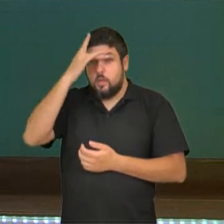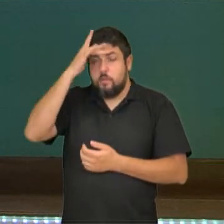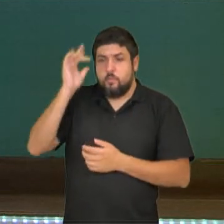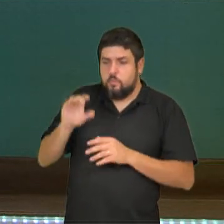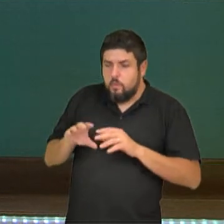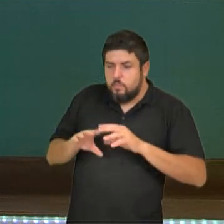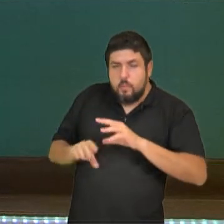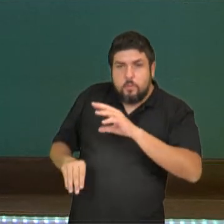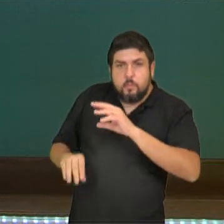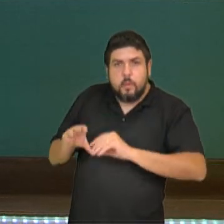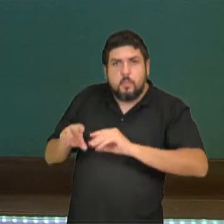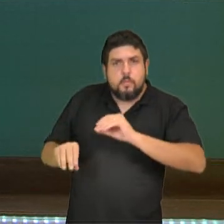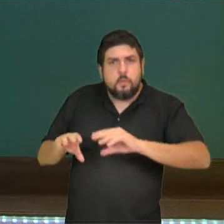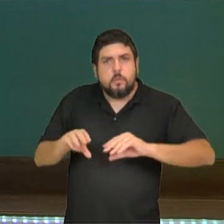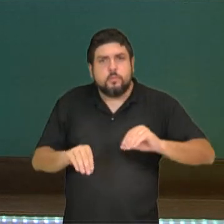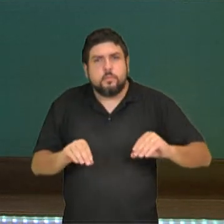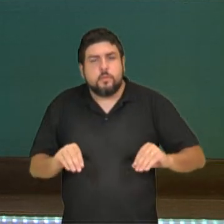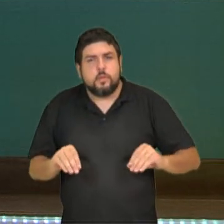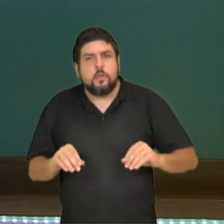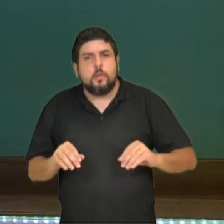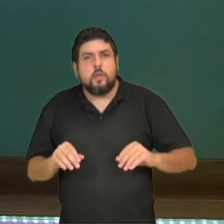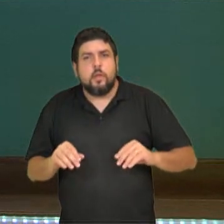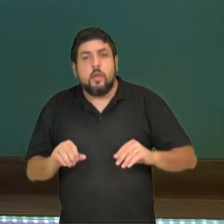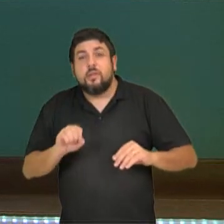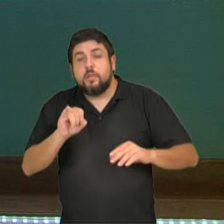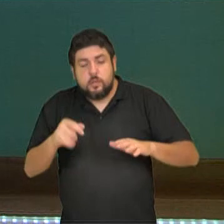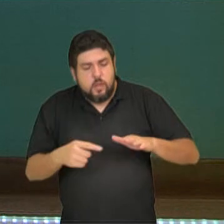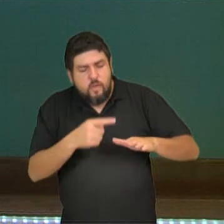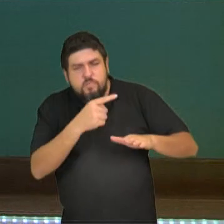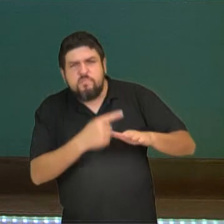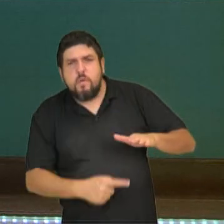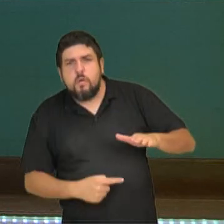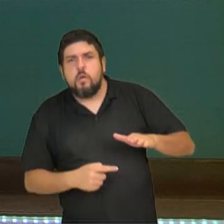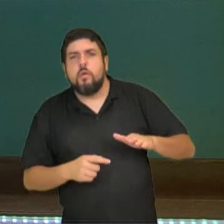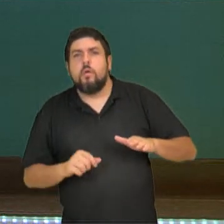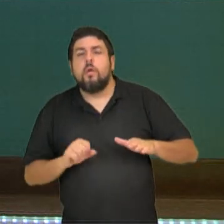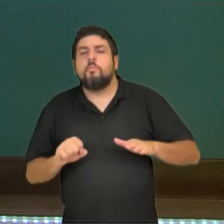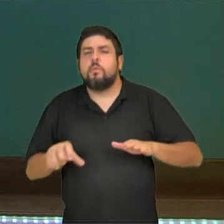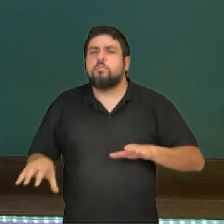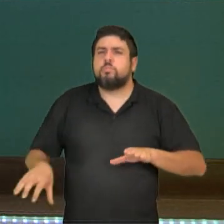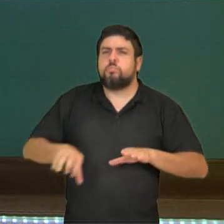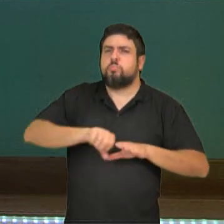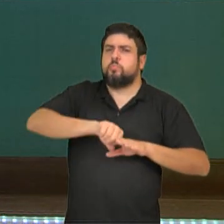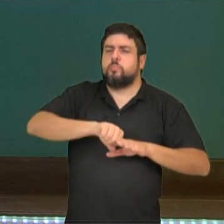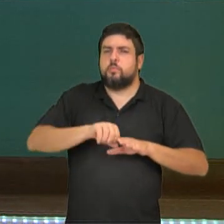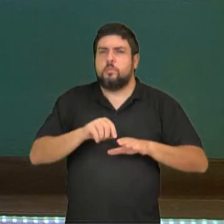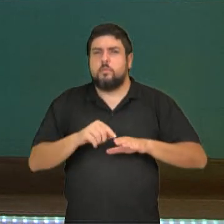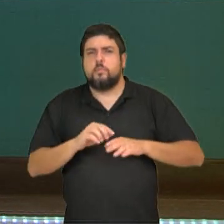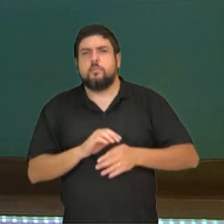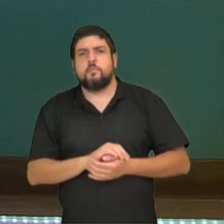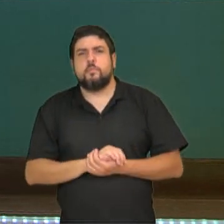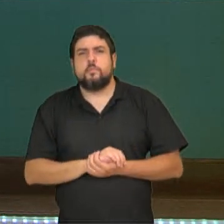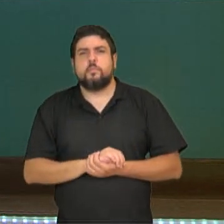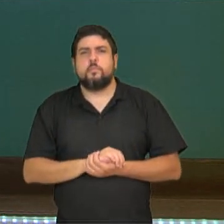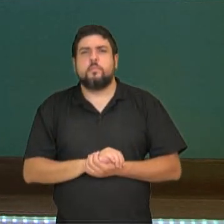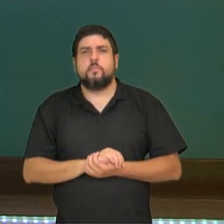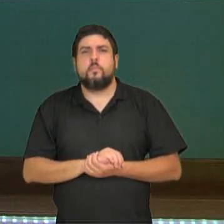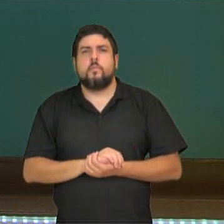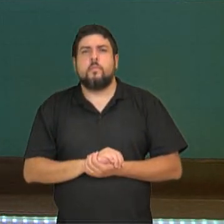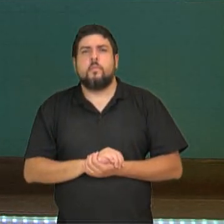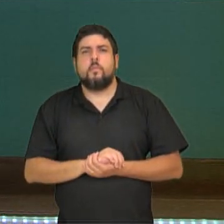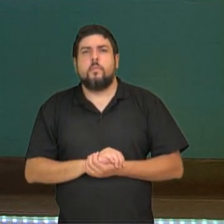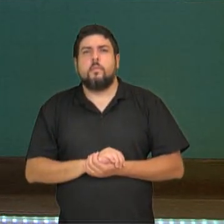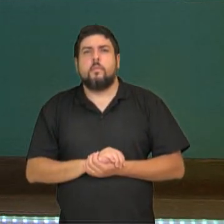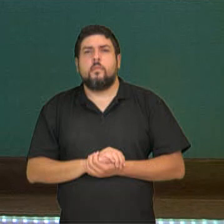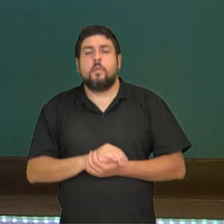objetos e tiver, por exemplo, um corte, um machucado na mão, pode levar esse fungo para a região cutânea. Infectam principalmente,